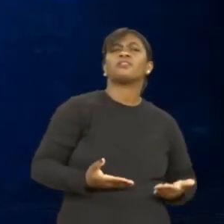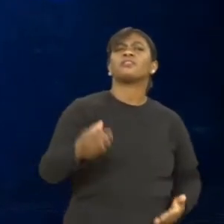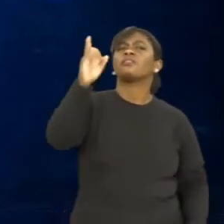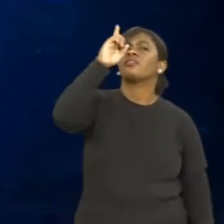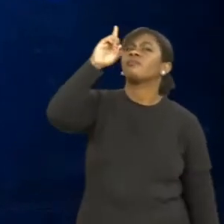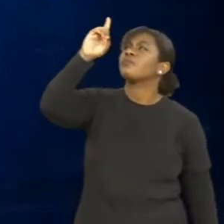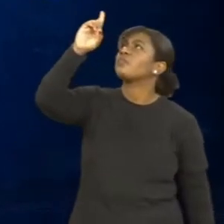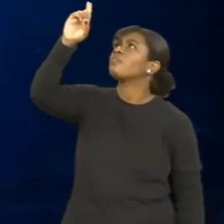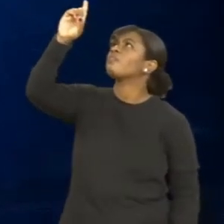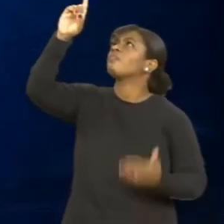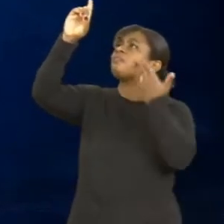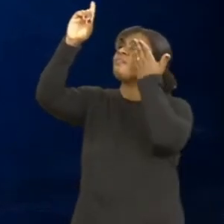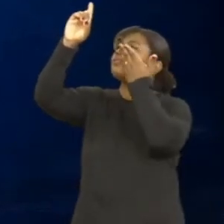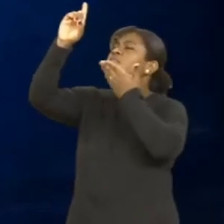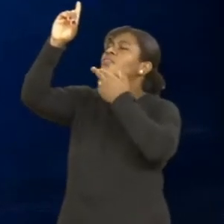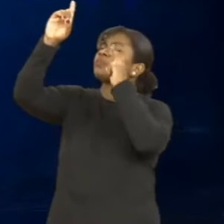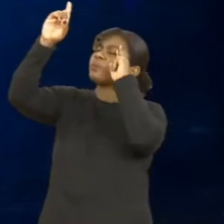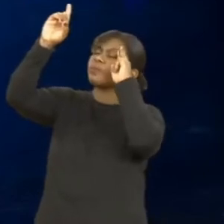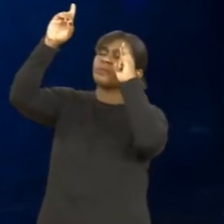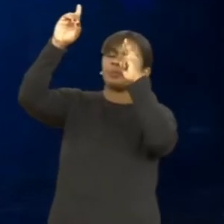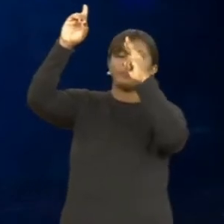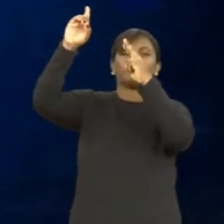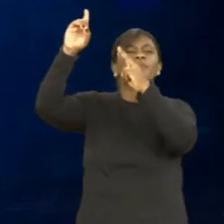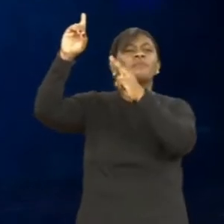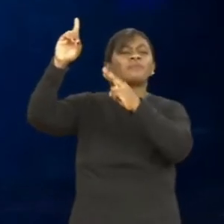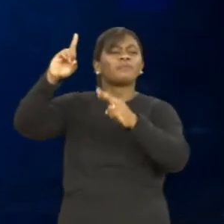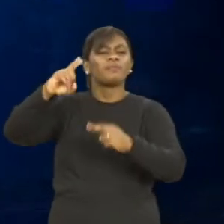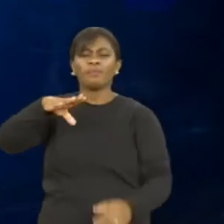servir-te, ó meu Senhor,